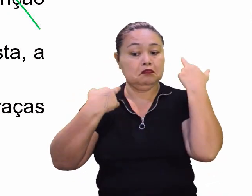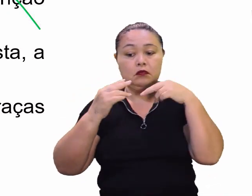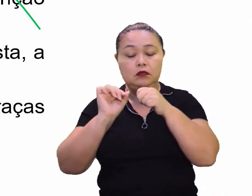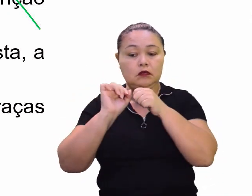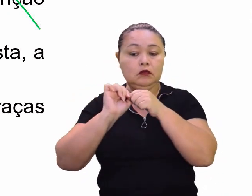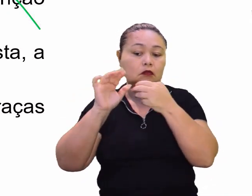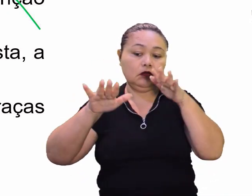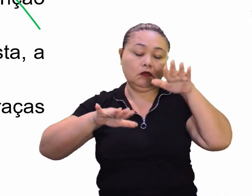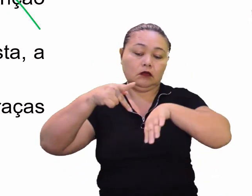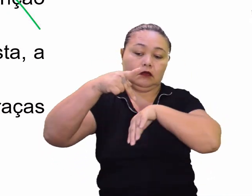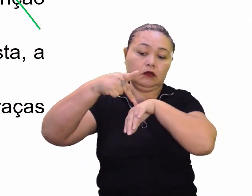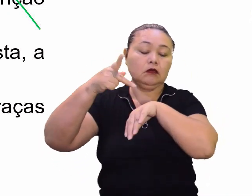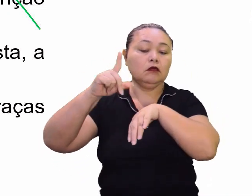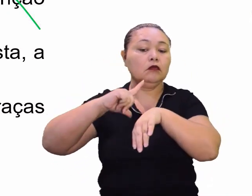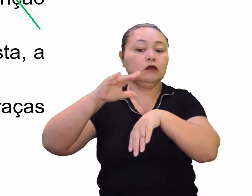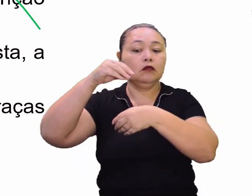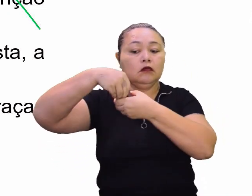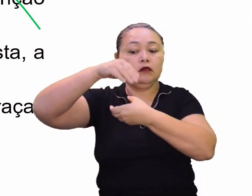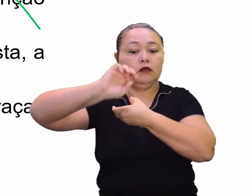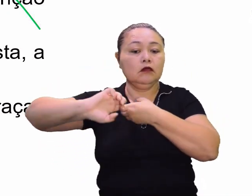como alguns países da Europa. Muito bem.